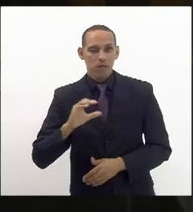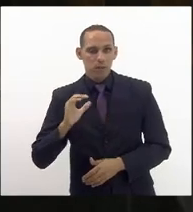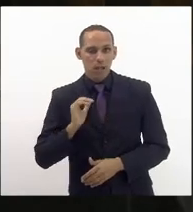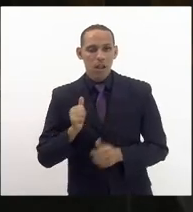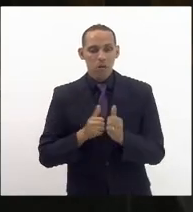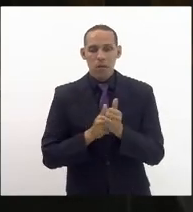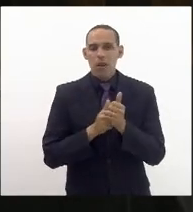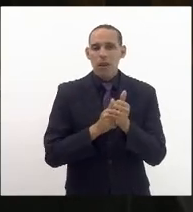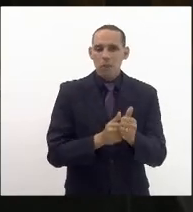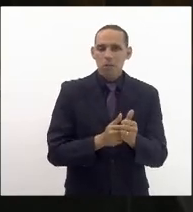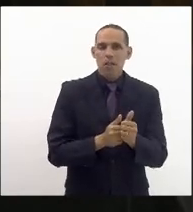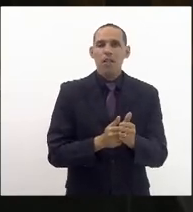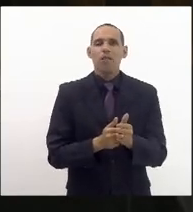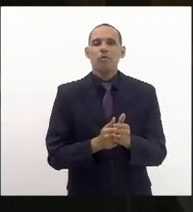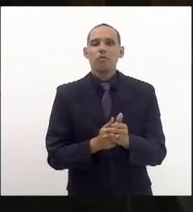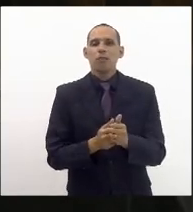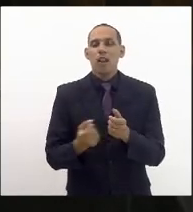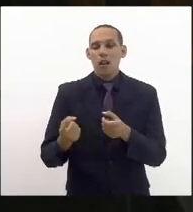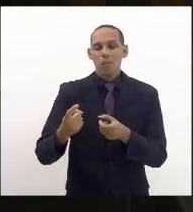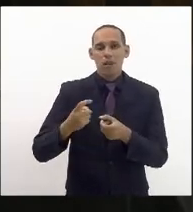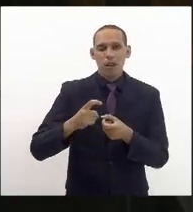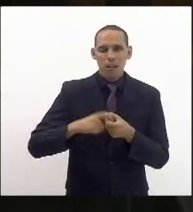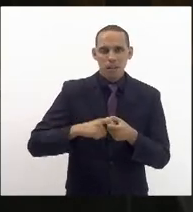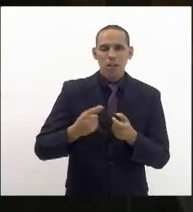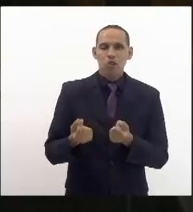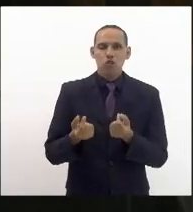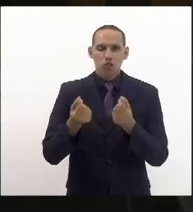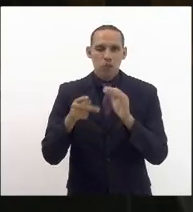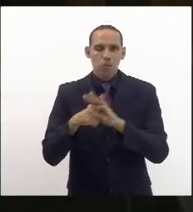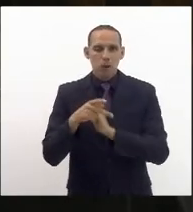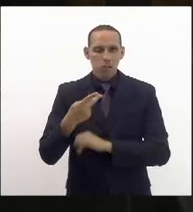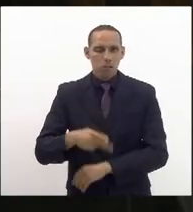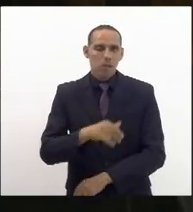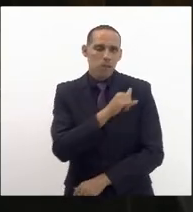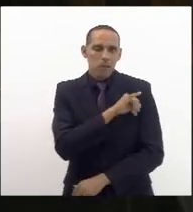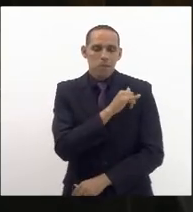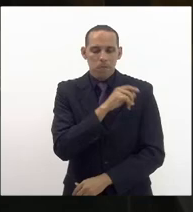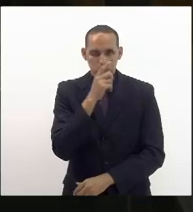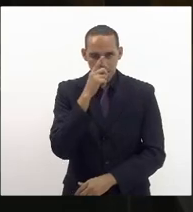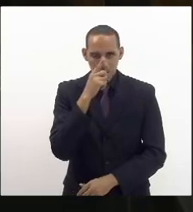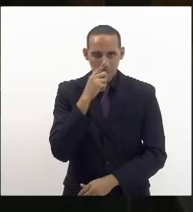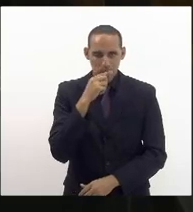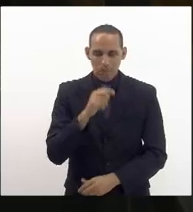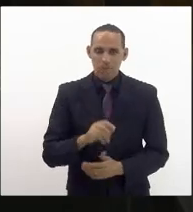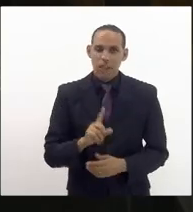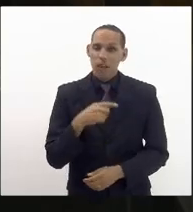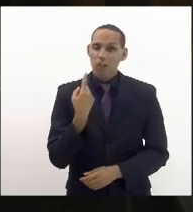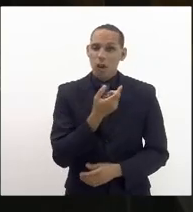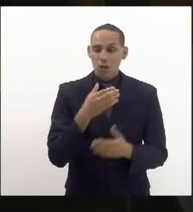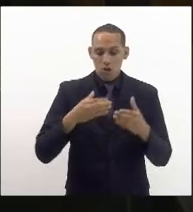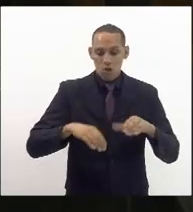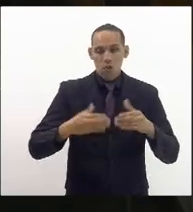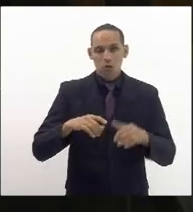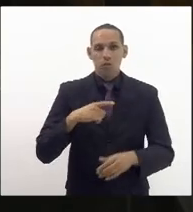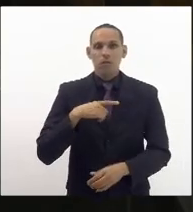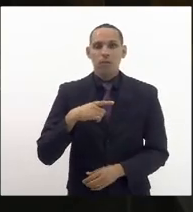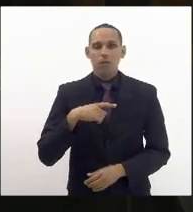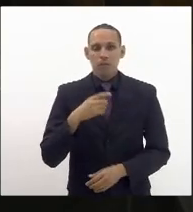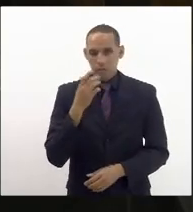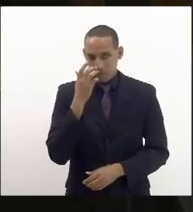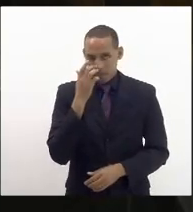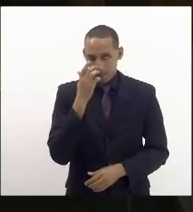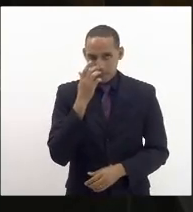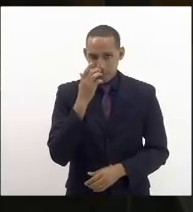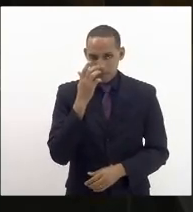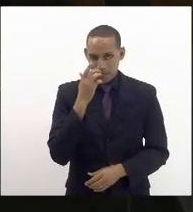Recuperação Financeira do Estado do Rio de Janeiro. Nós tivemos o concurso para